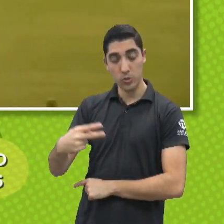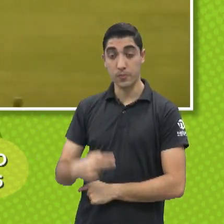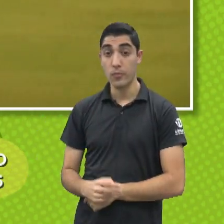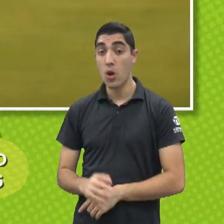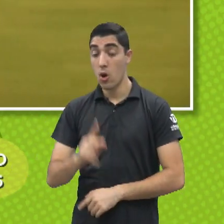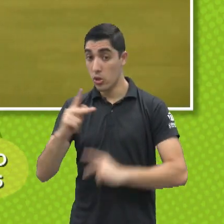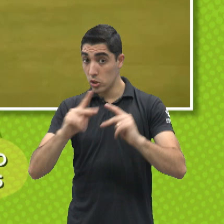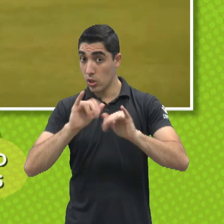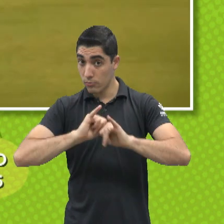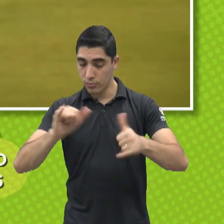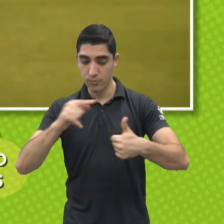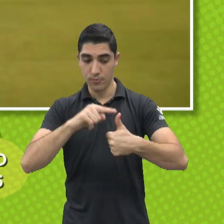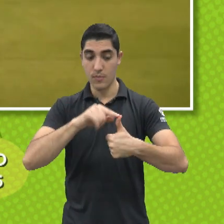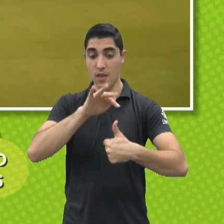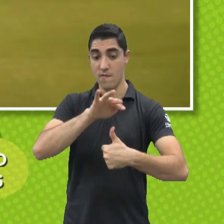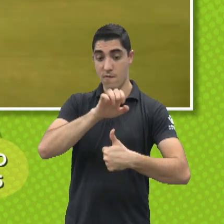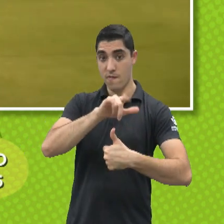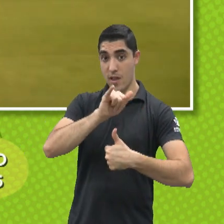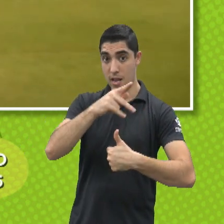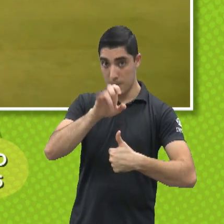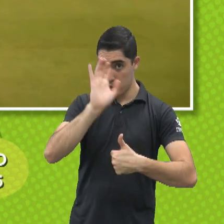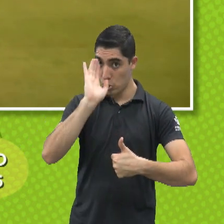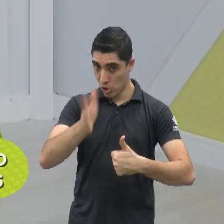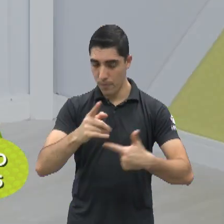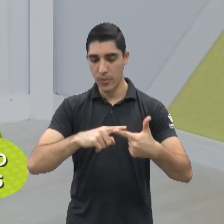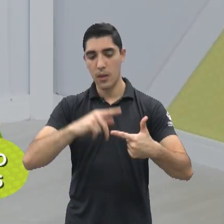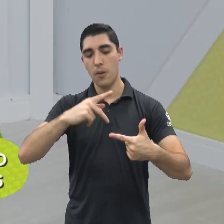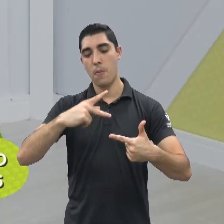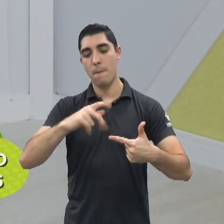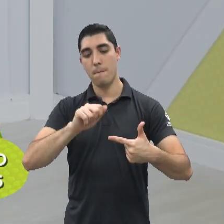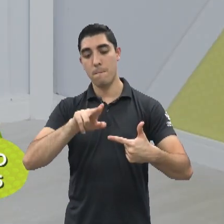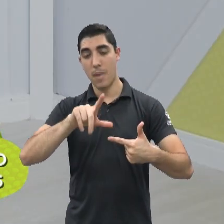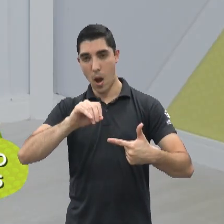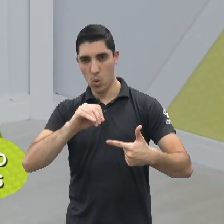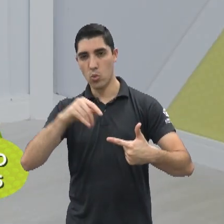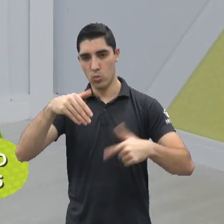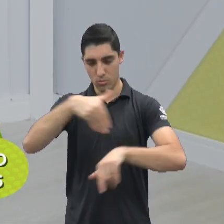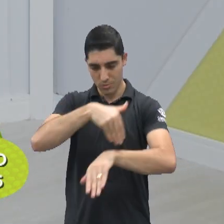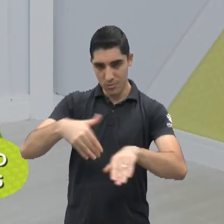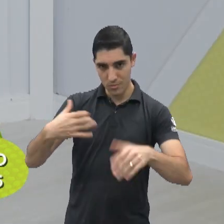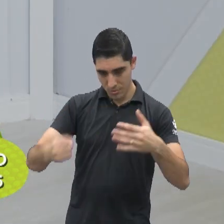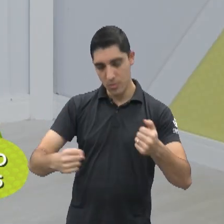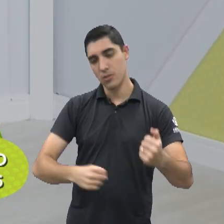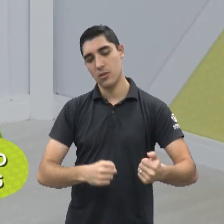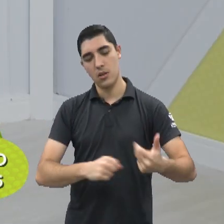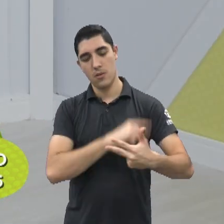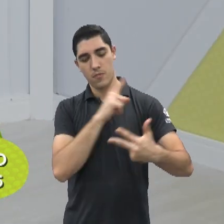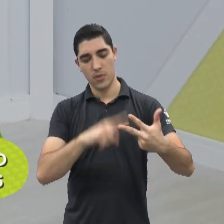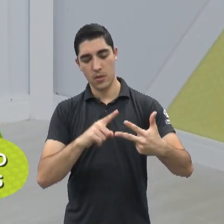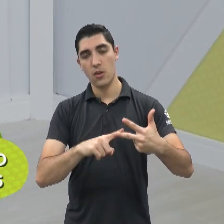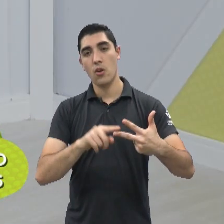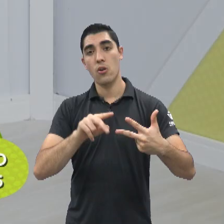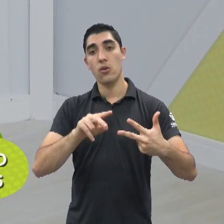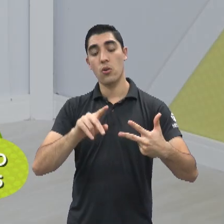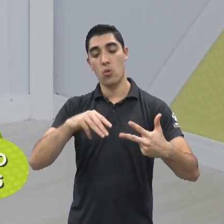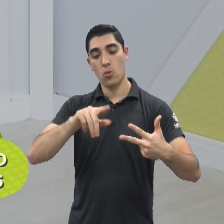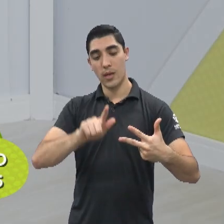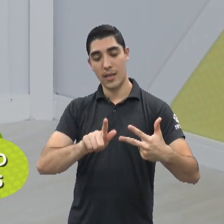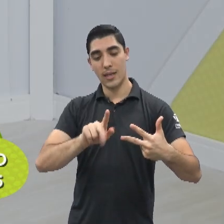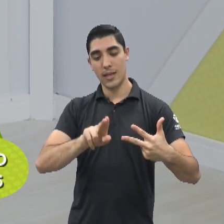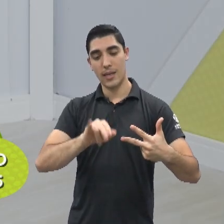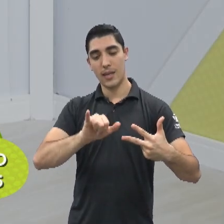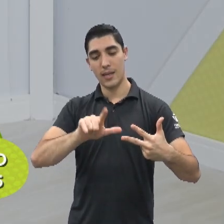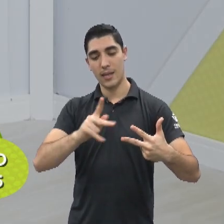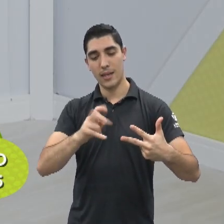lateral esquerdo Felipe Borges, o zagueiro Paulo César e o volante e também lateral esquerdo Guilherme Martinelli. Vamos